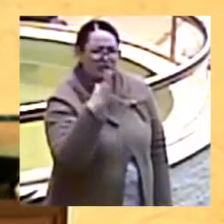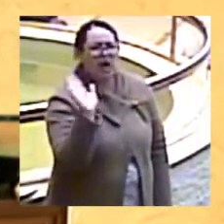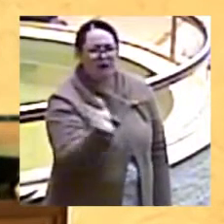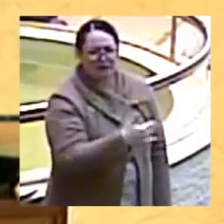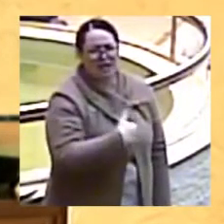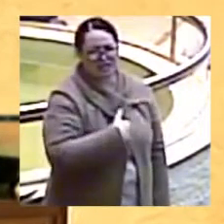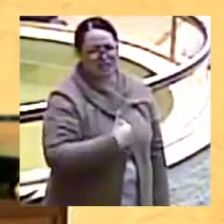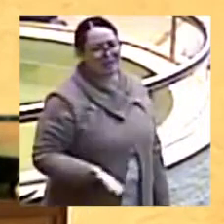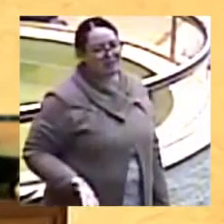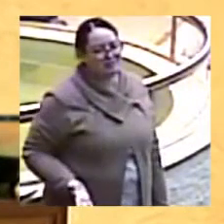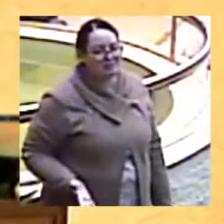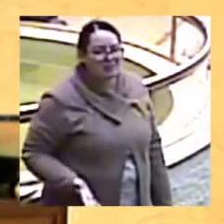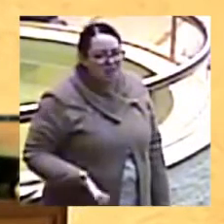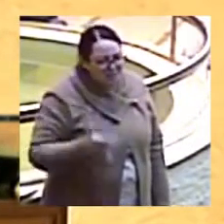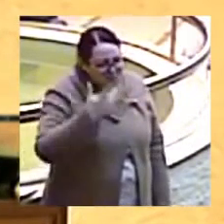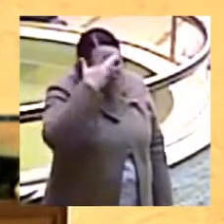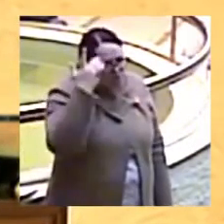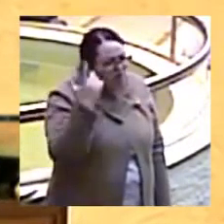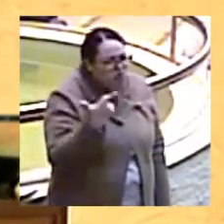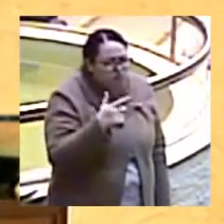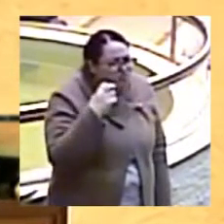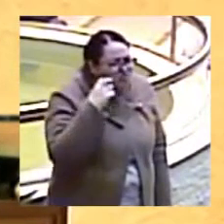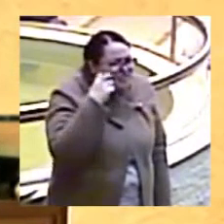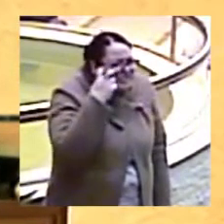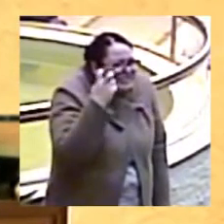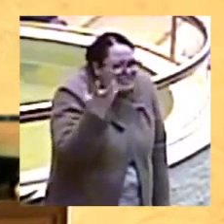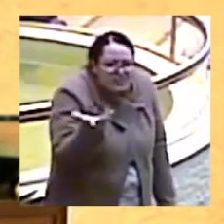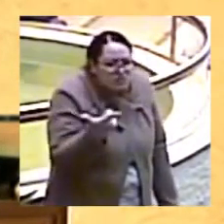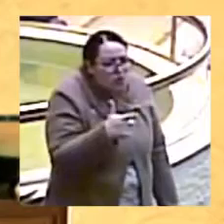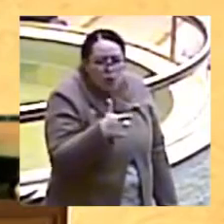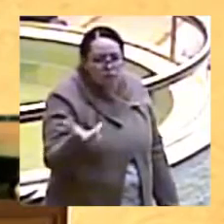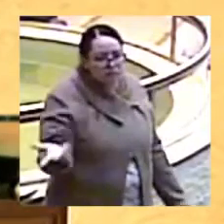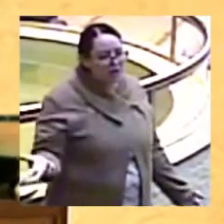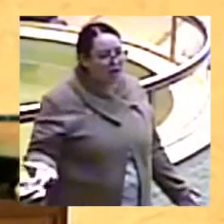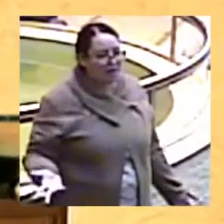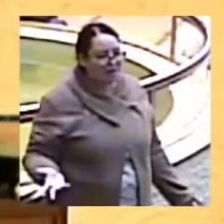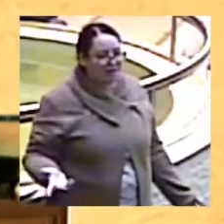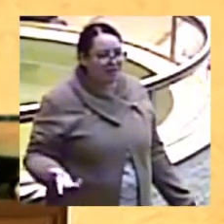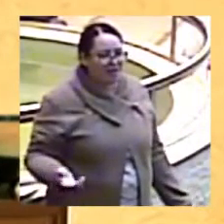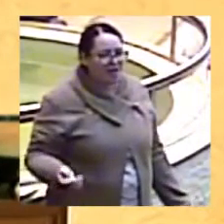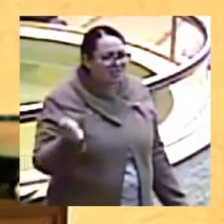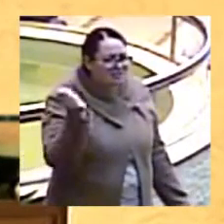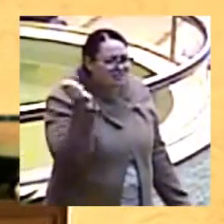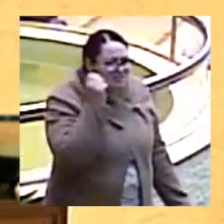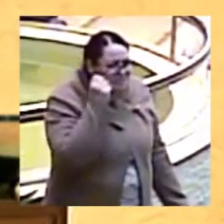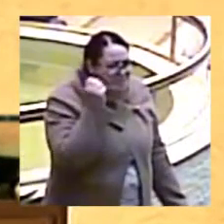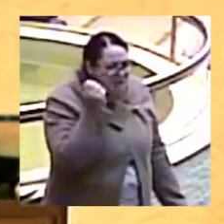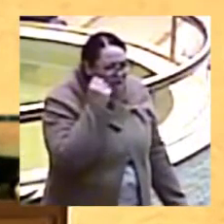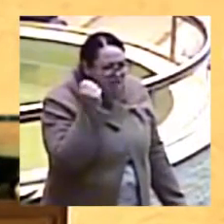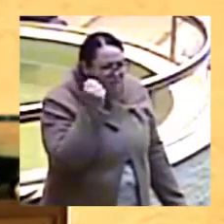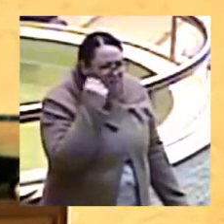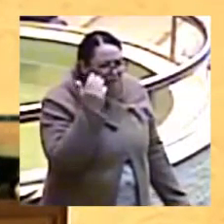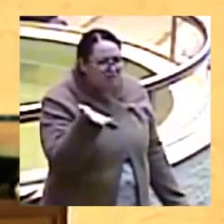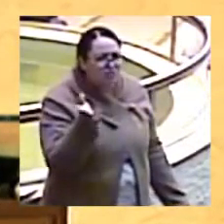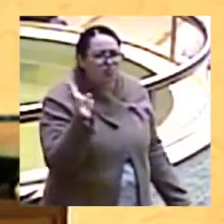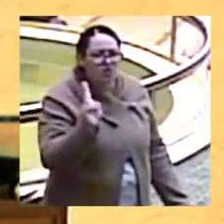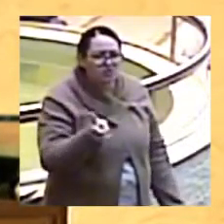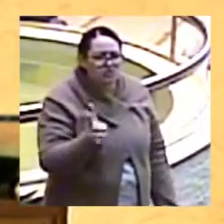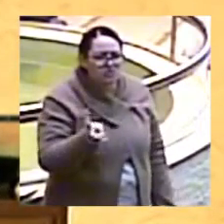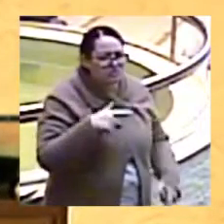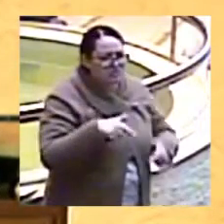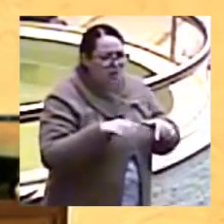dias. Uma pesquisa feita pelo Estadão pergunta qual as três